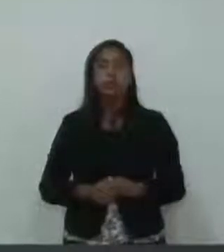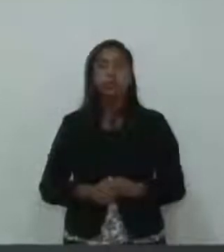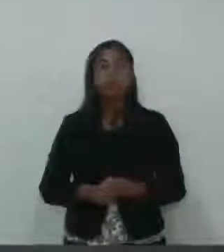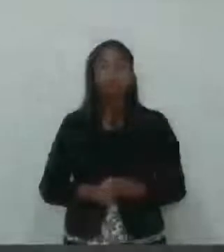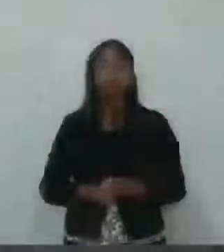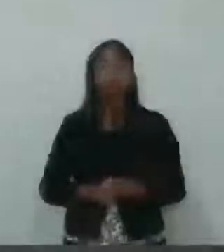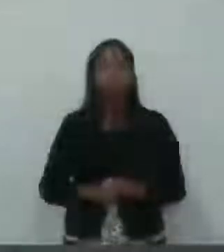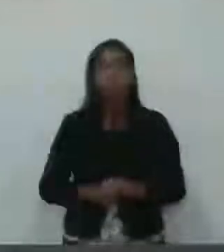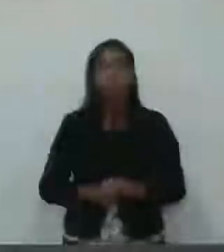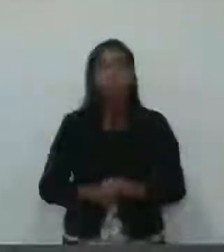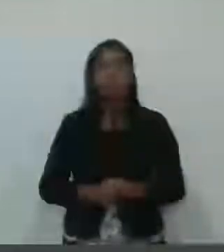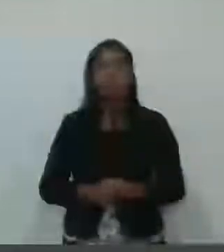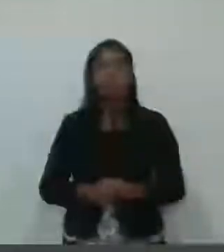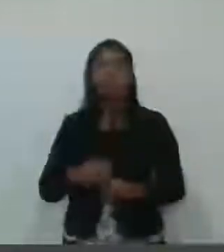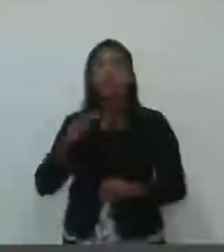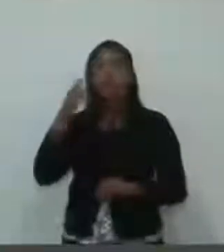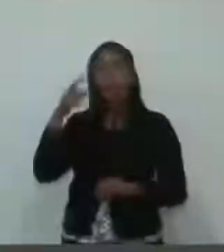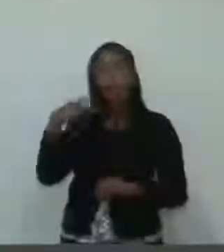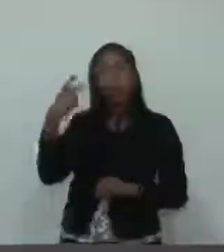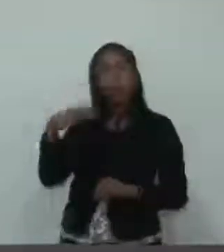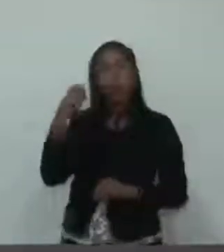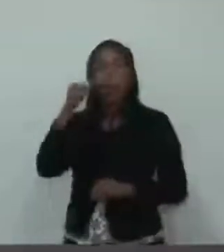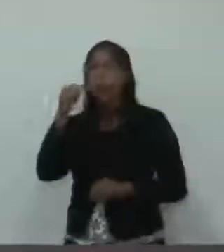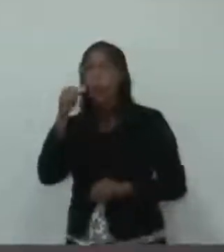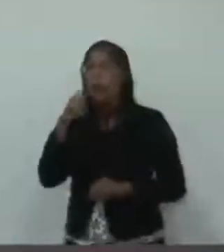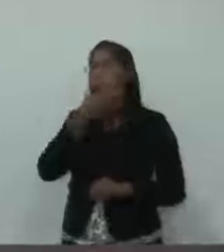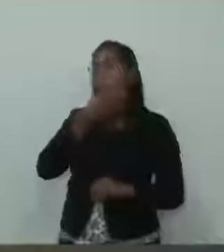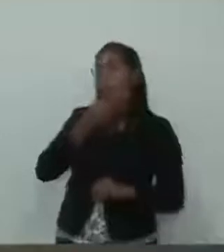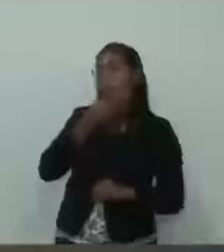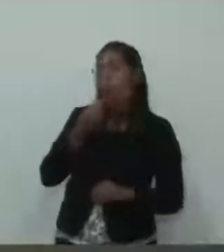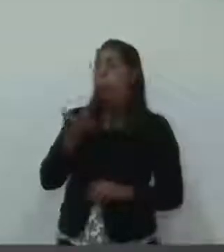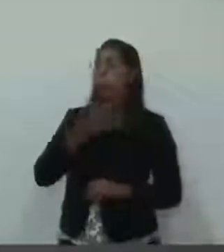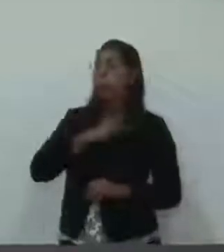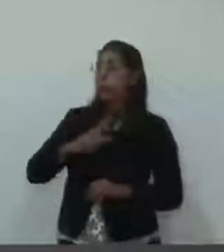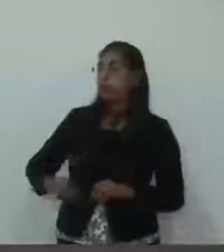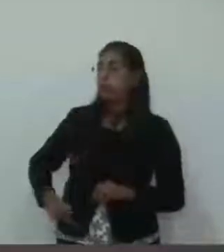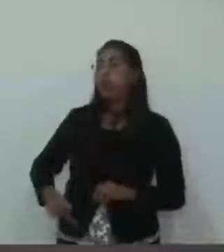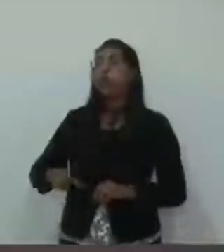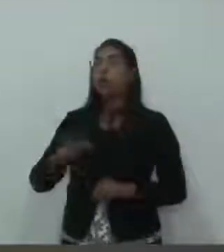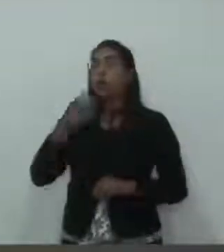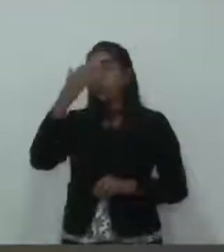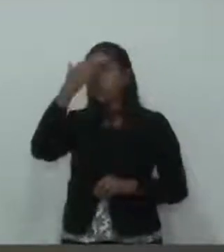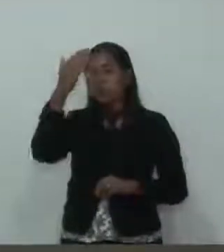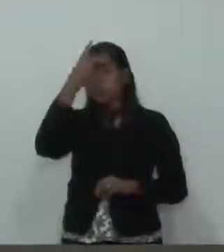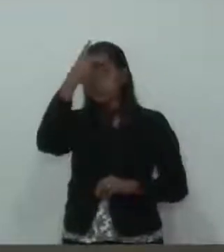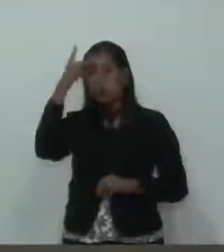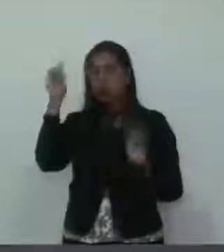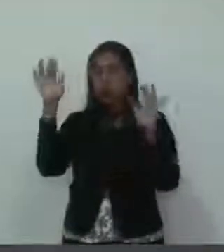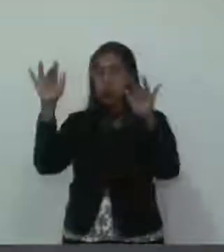Senhor presidente, vereadora Flávia, nobres pares, um agradecimento especial ao público presente.